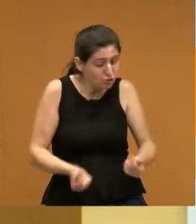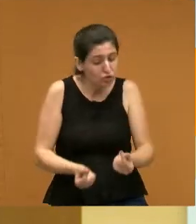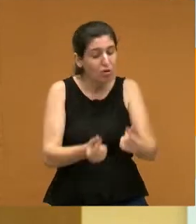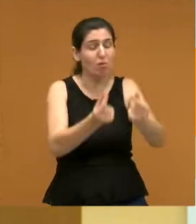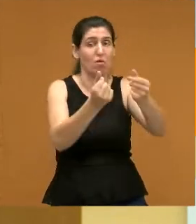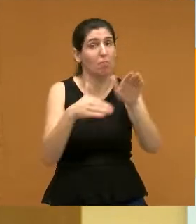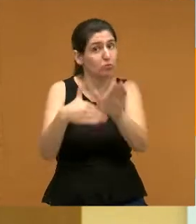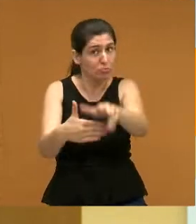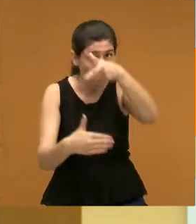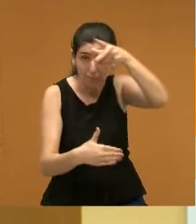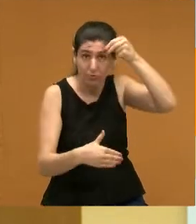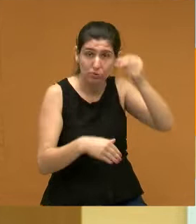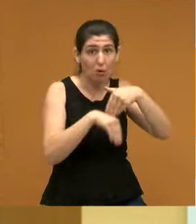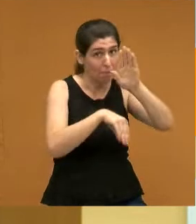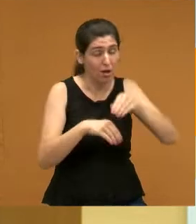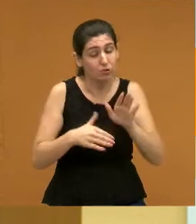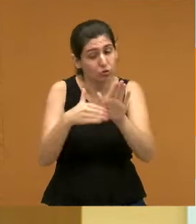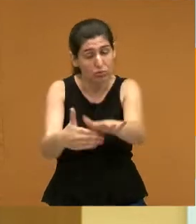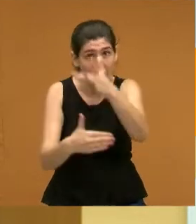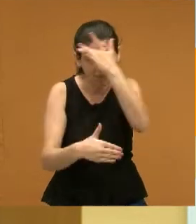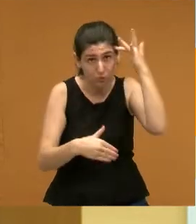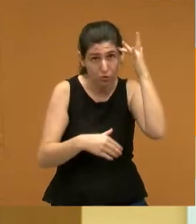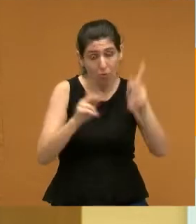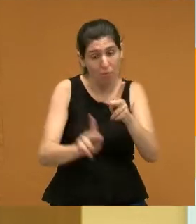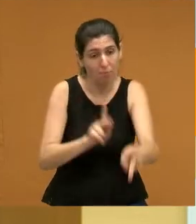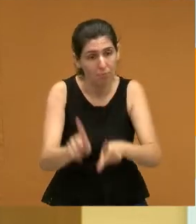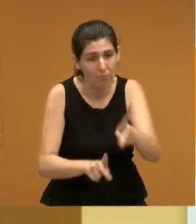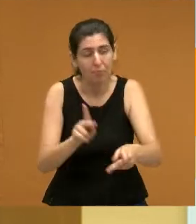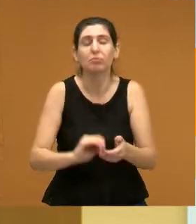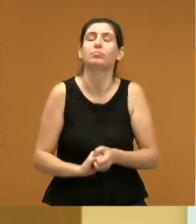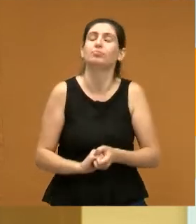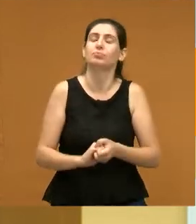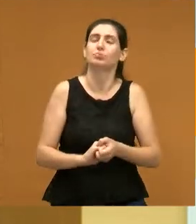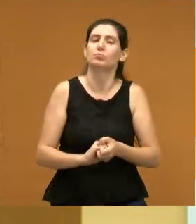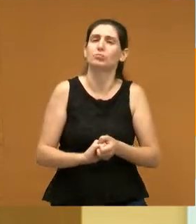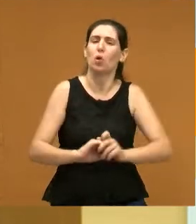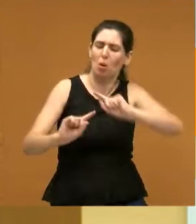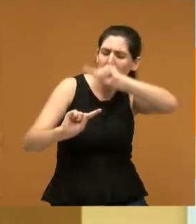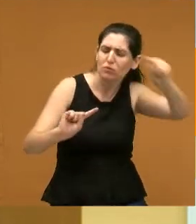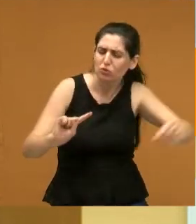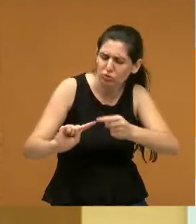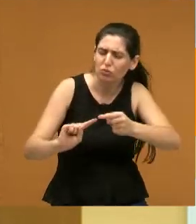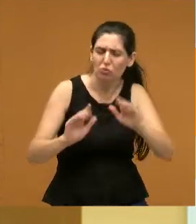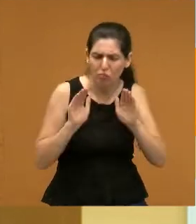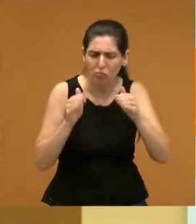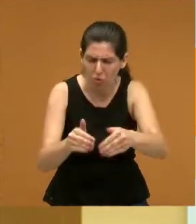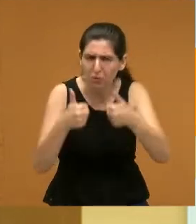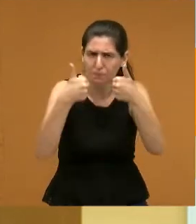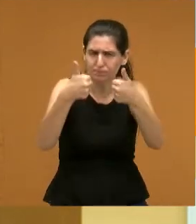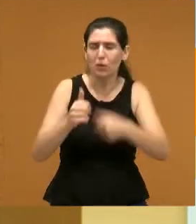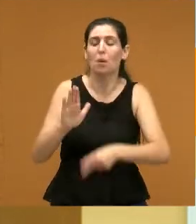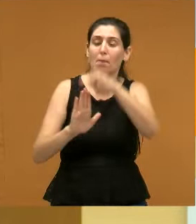Justificado nesses termos, a fim de que a proposta possa alcançar plenamente seus objetivos, encaminhamos o projeto de lei